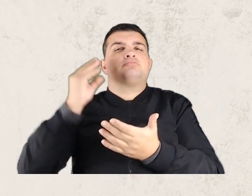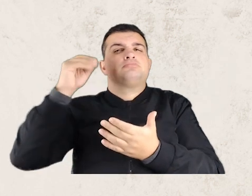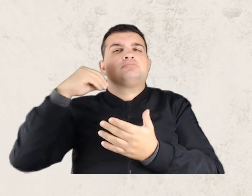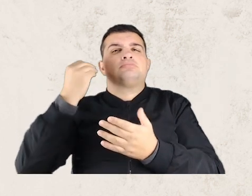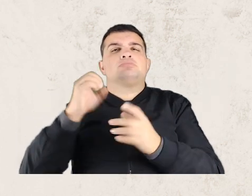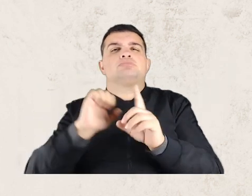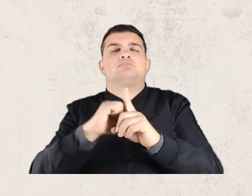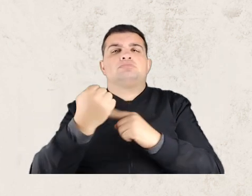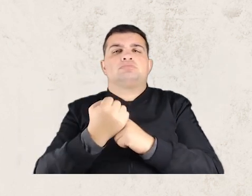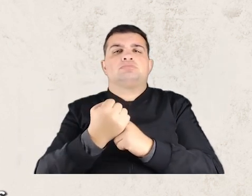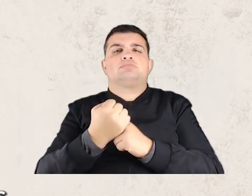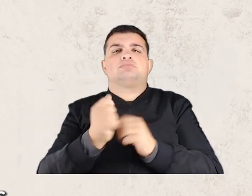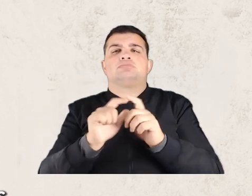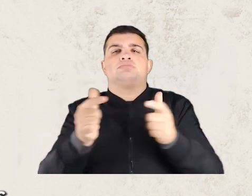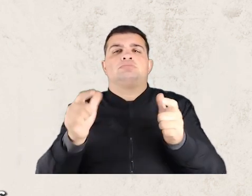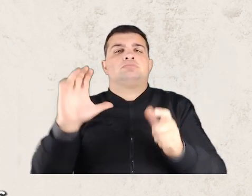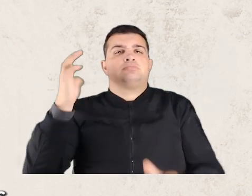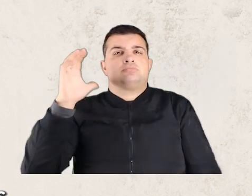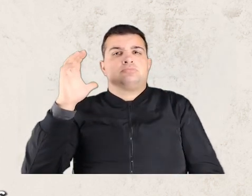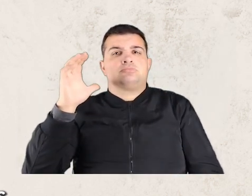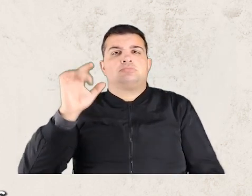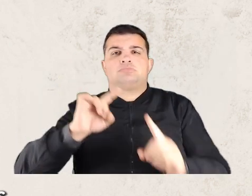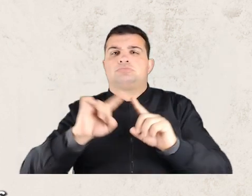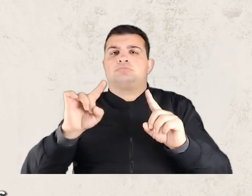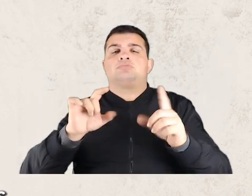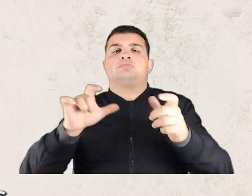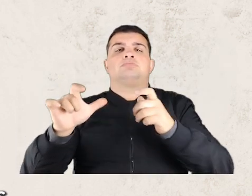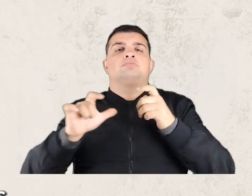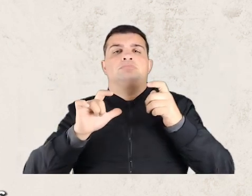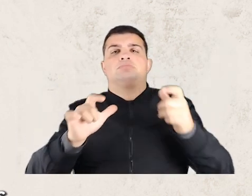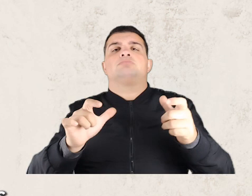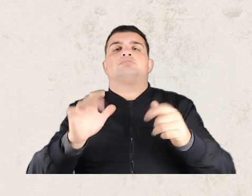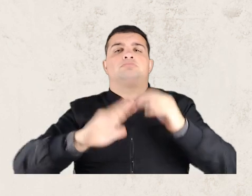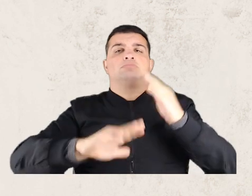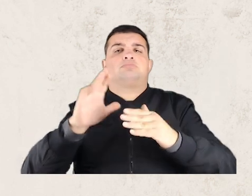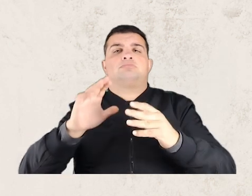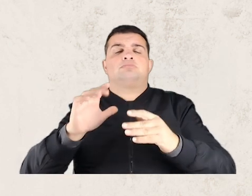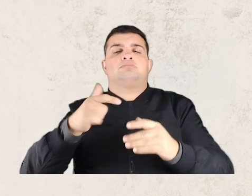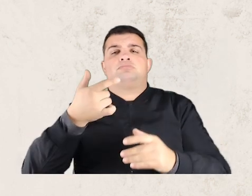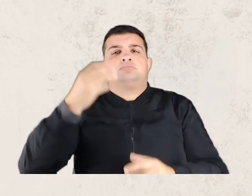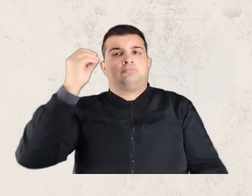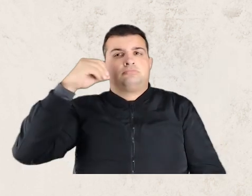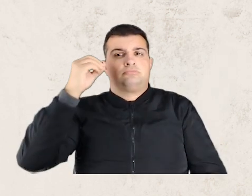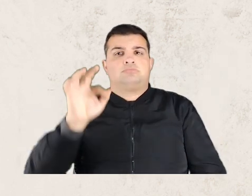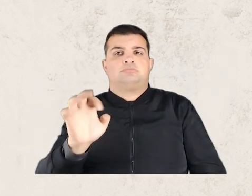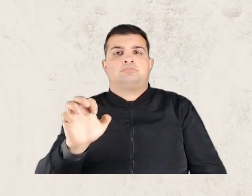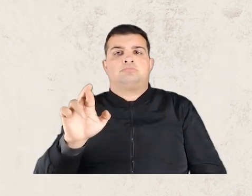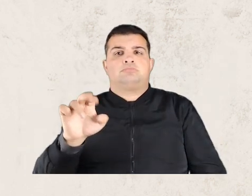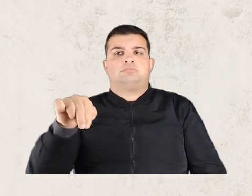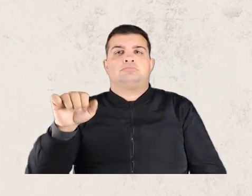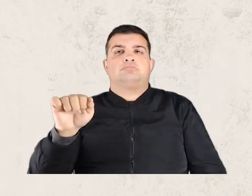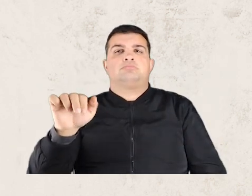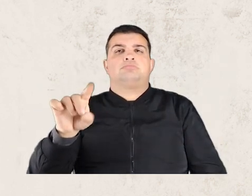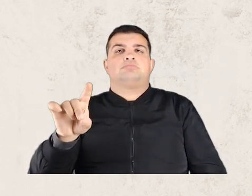os alunos a perspectiva de trabalhar nessas áreas. Ou seja, a psicologia social vai